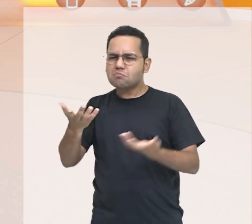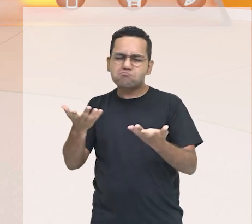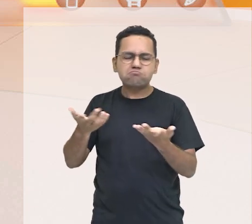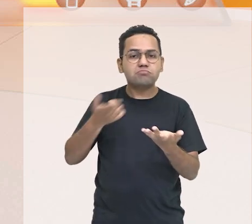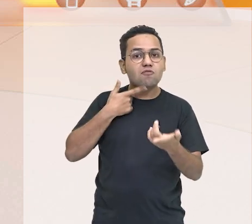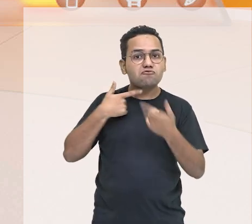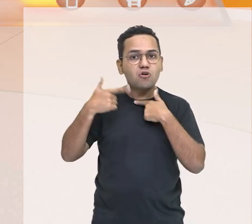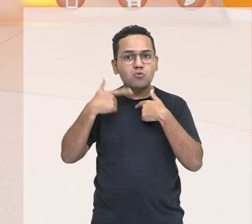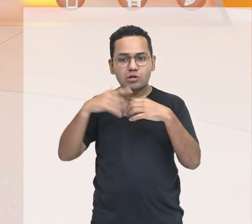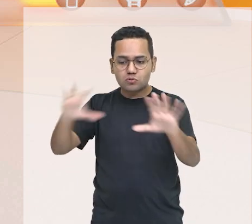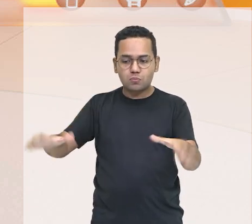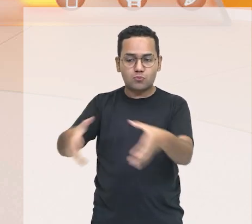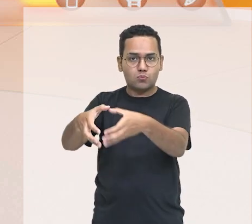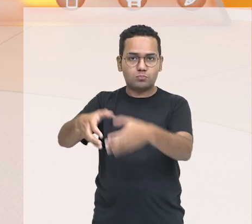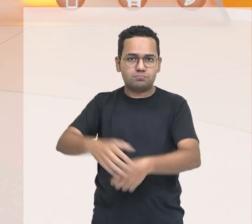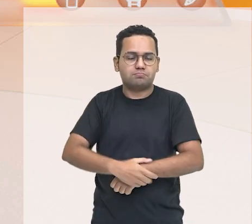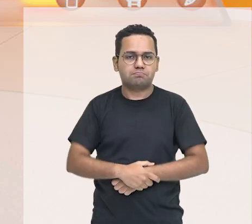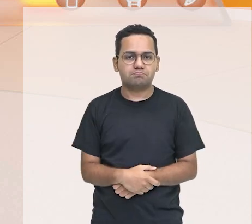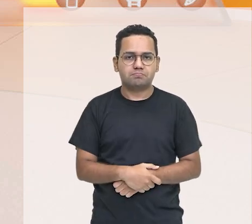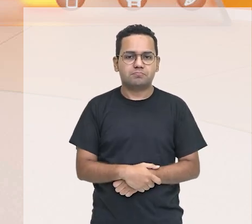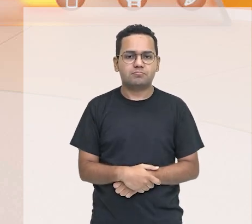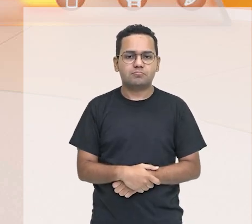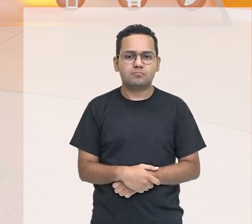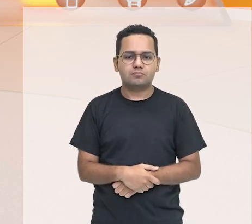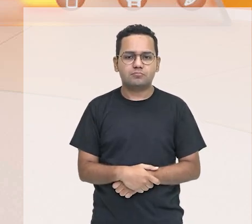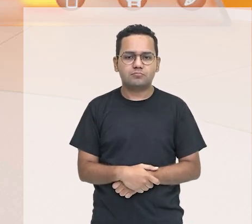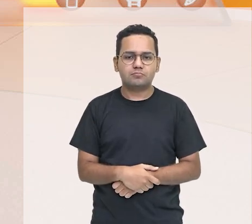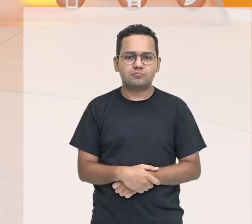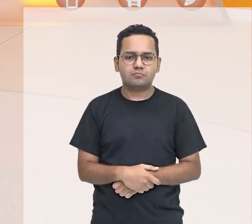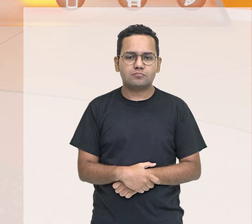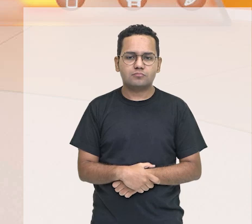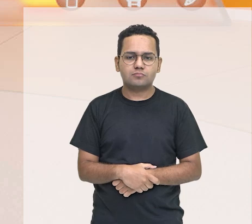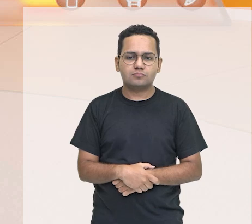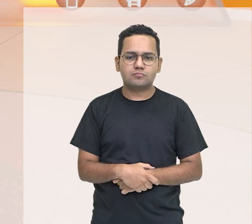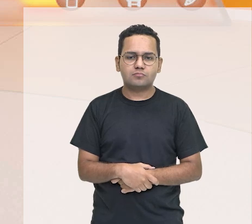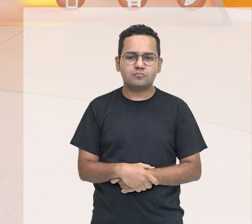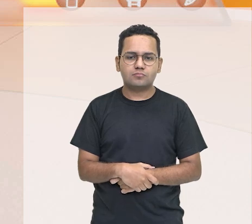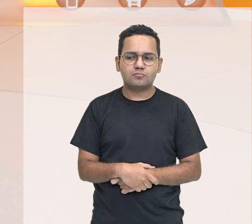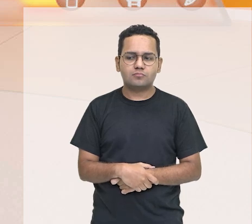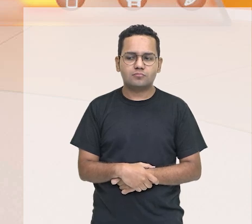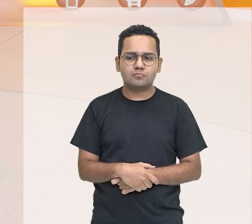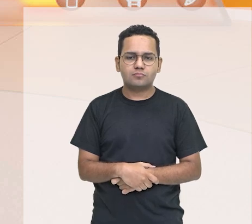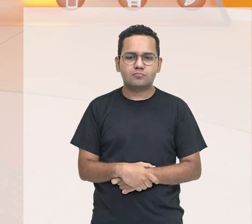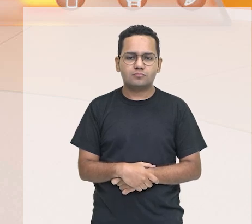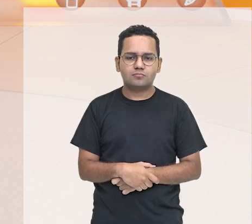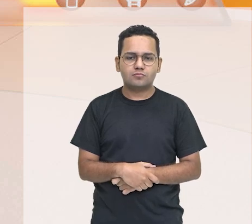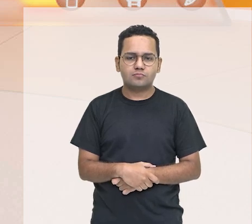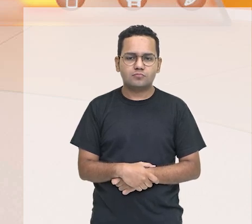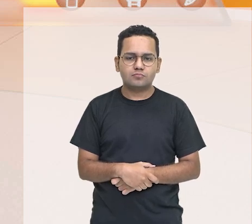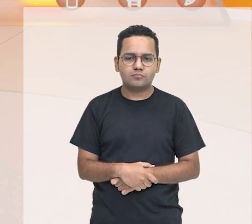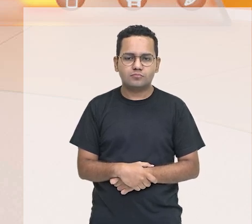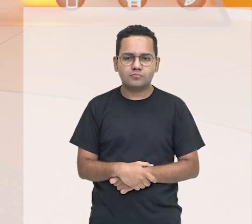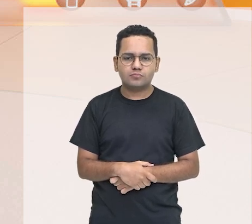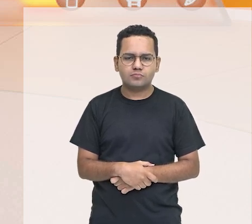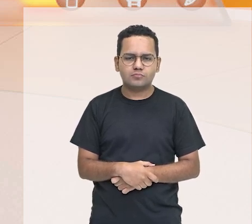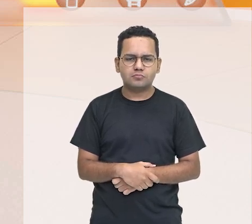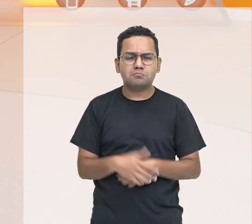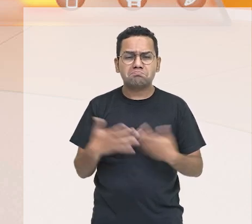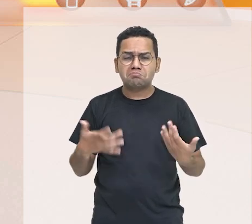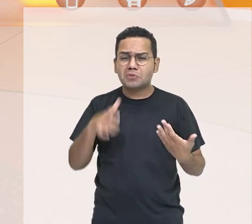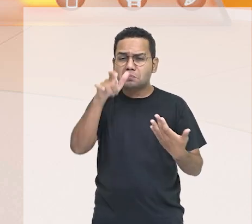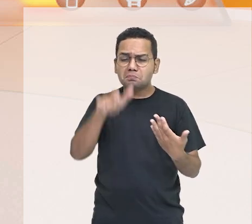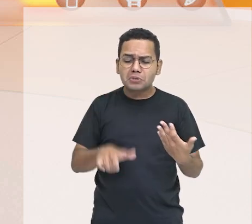poder político, muitas vezes, o poder, quem está exercendo o poder, ele usa,